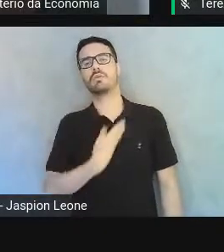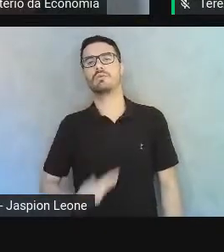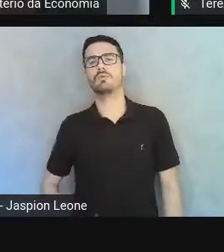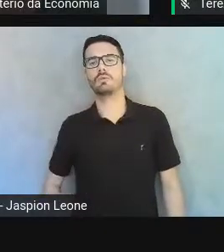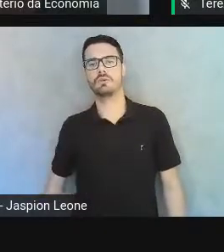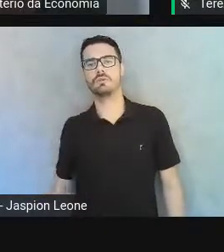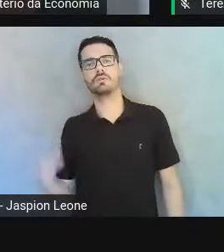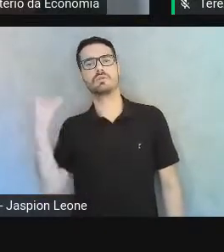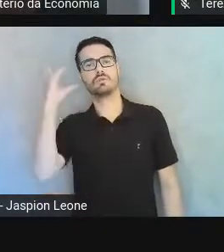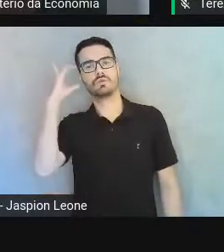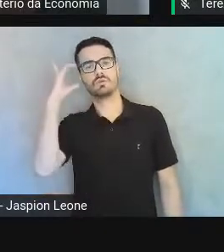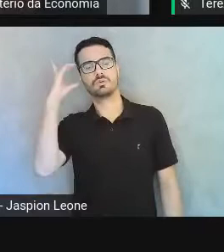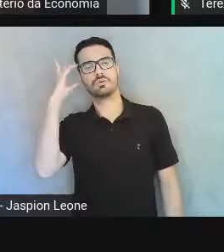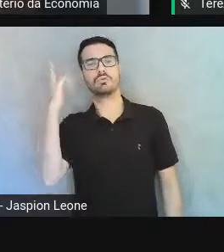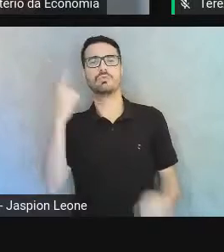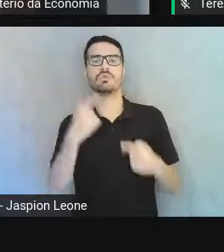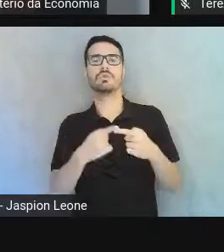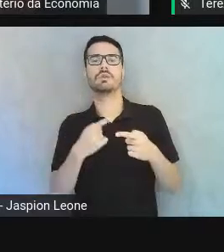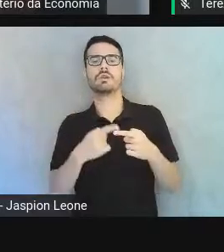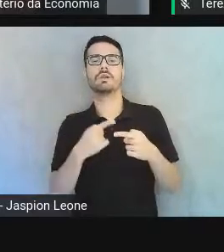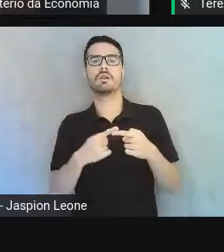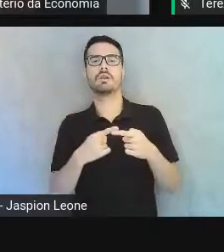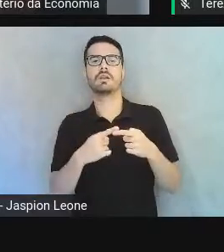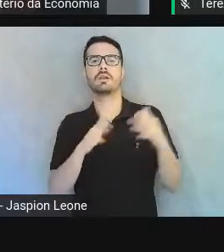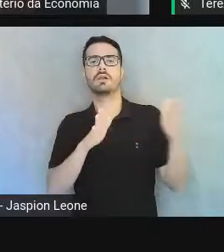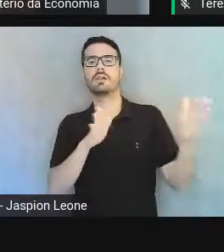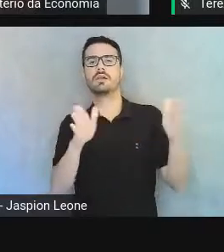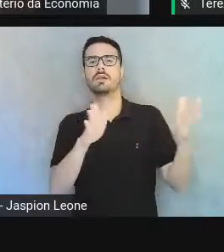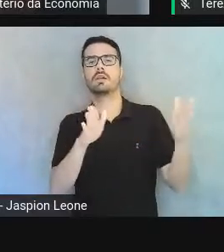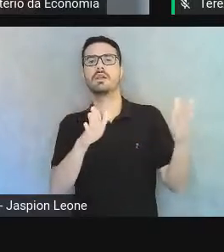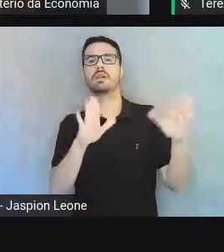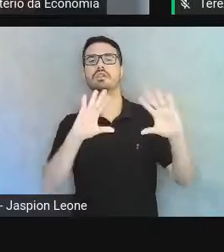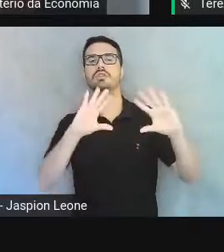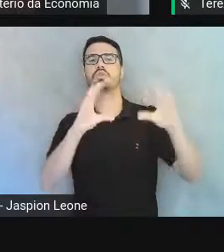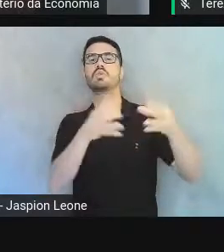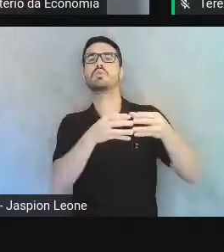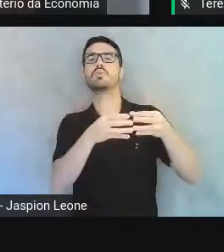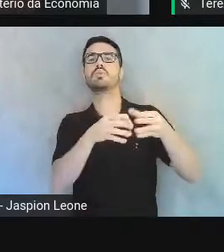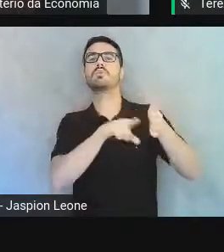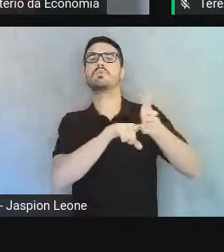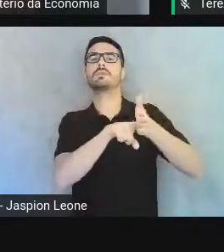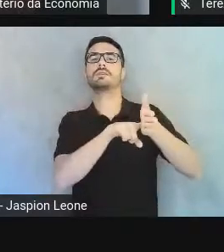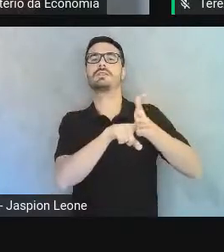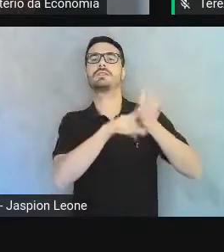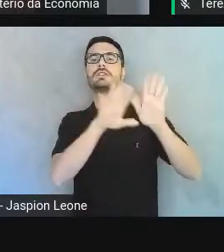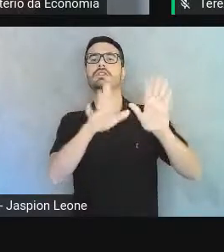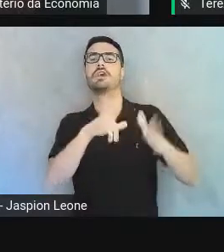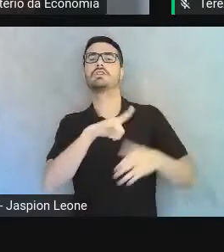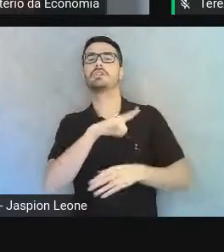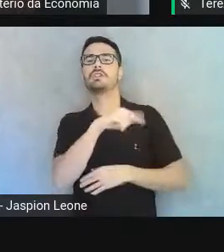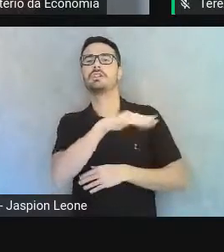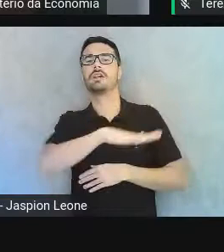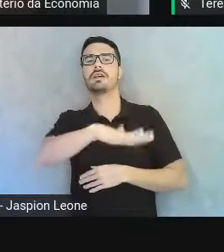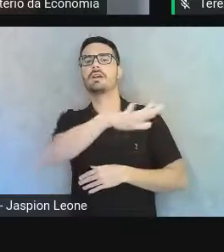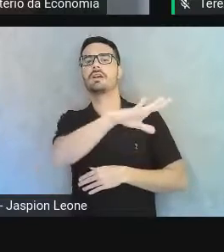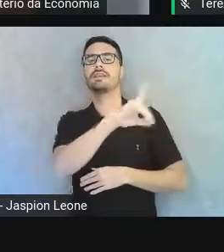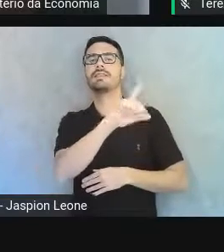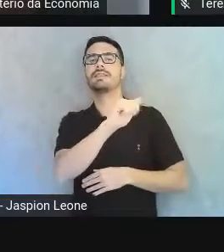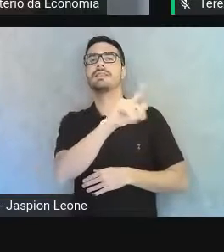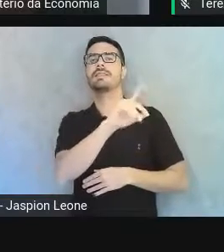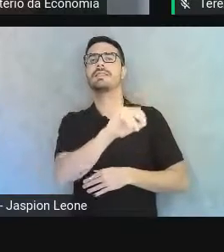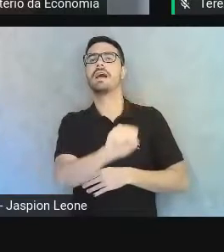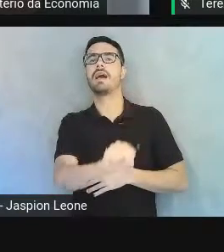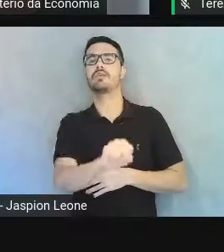mesmo metodológica, porque o GPE da Saúde é o grupo de pesquisa, tinha já algumas proposições